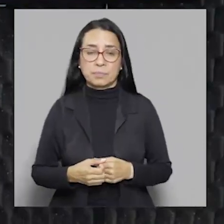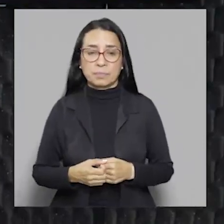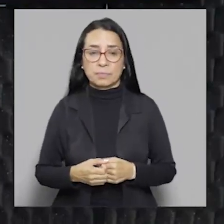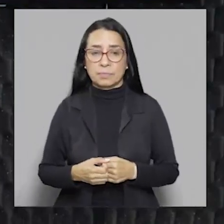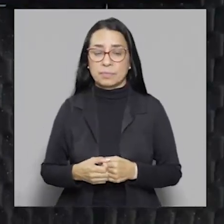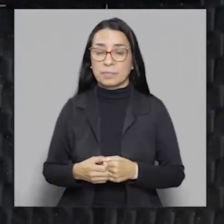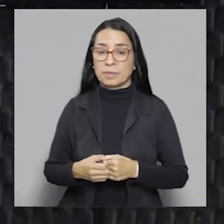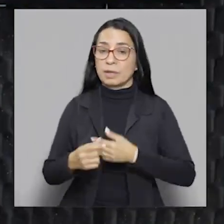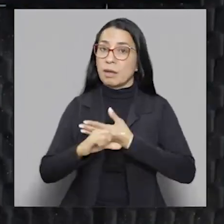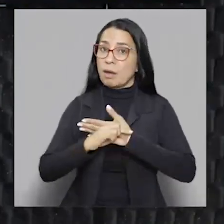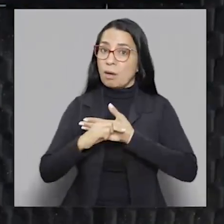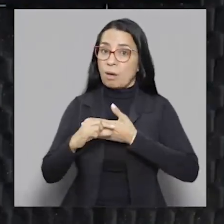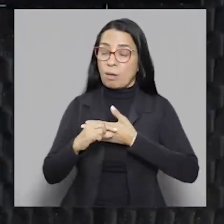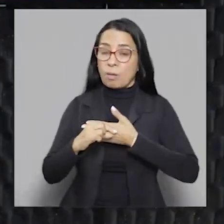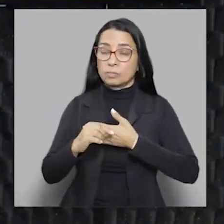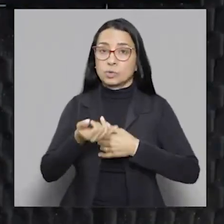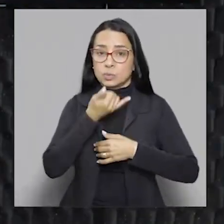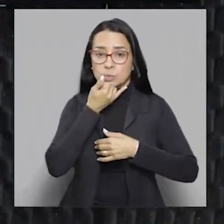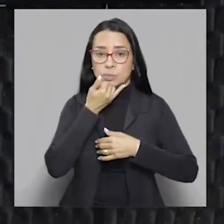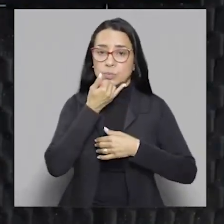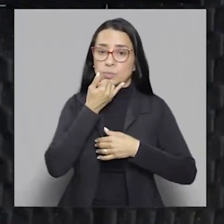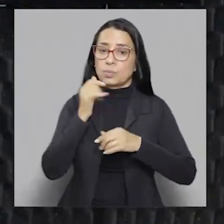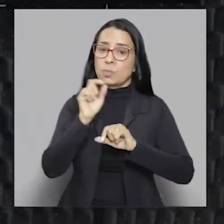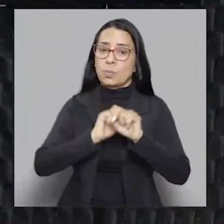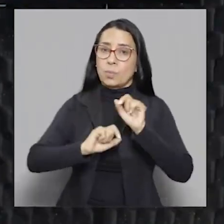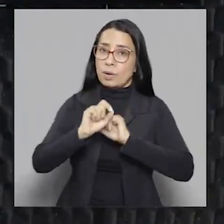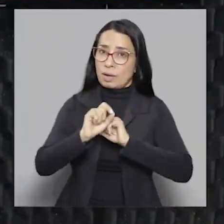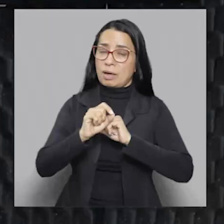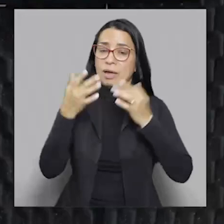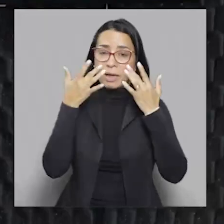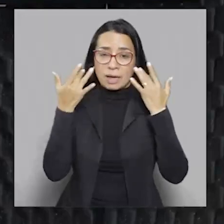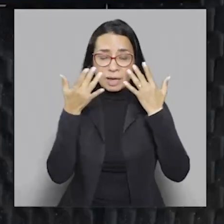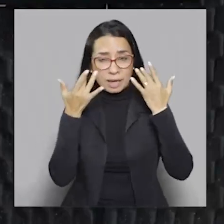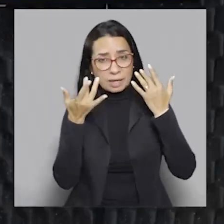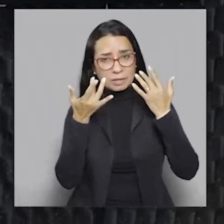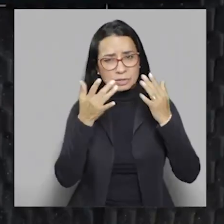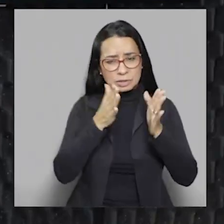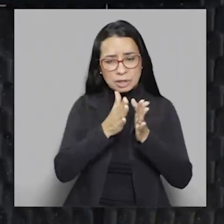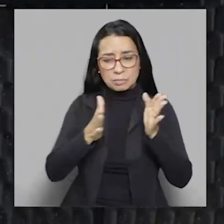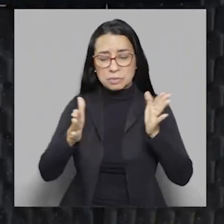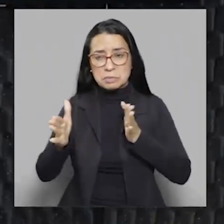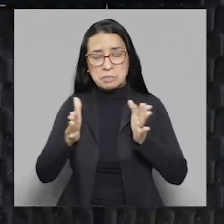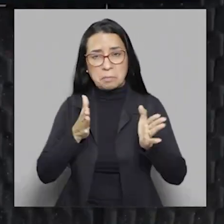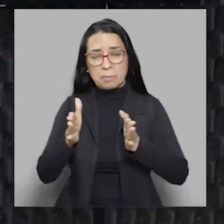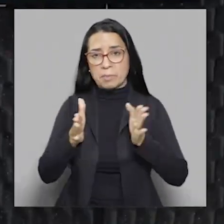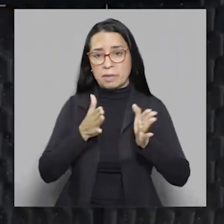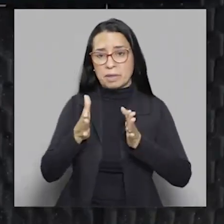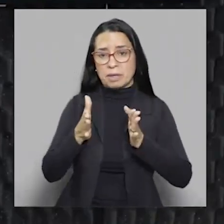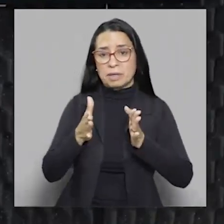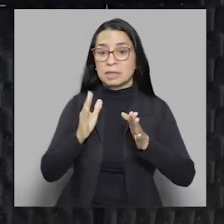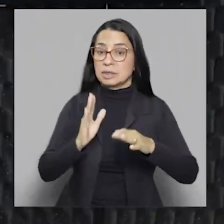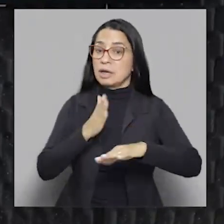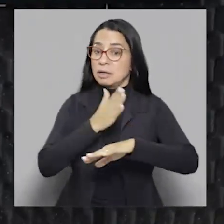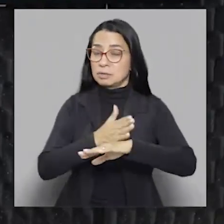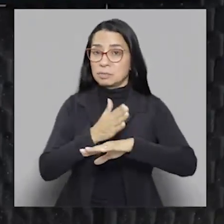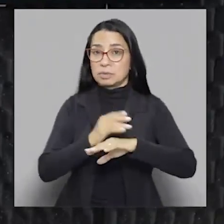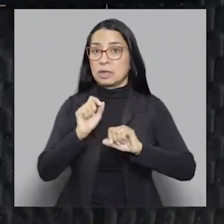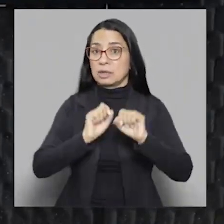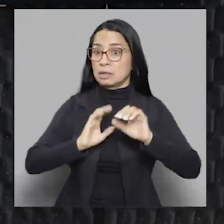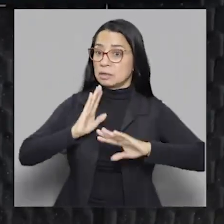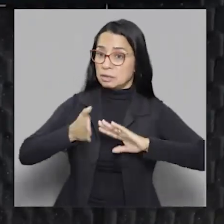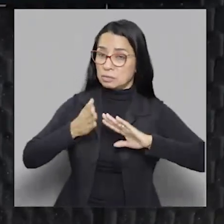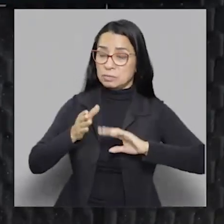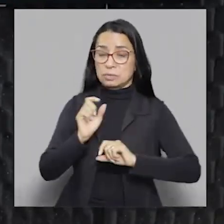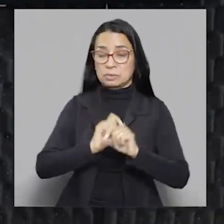do Pollock, ele está no limiar entre a arte moderna e a arte contemporânea. Por quê? Nós convencionamos dizer que a